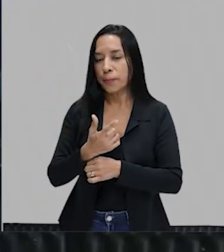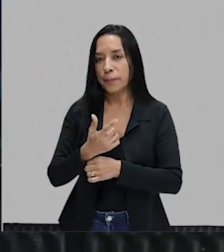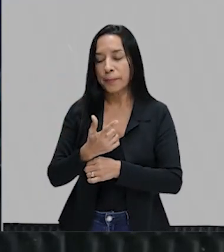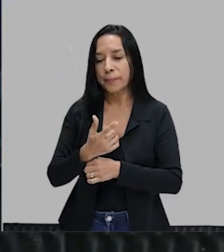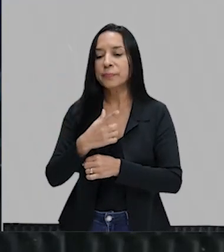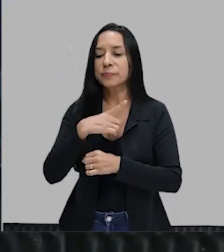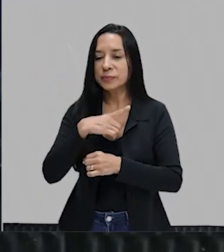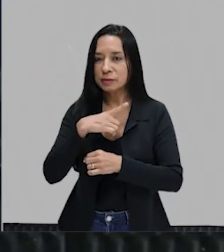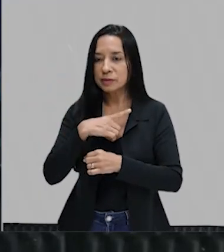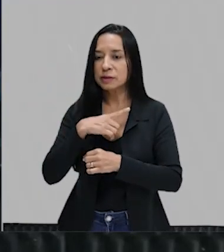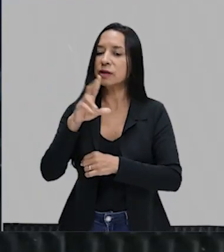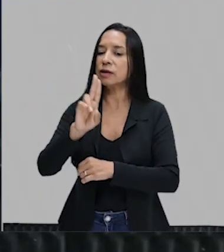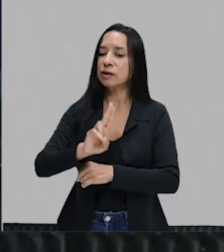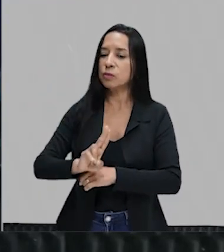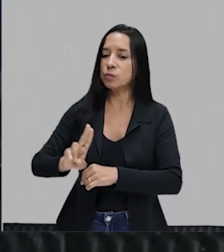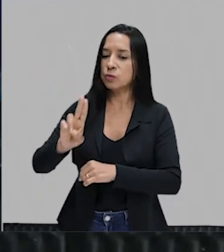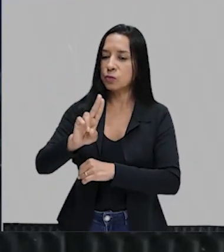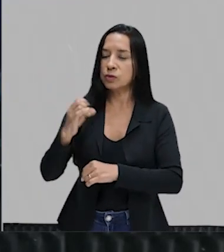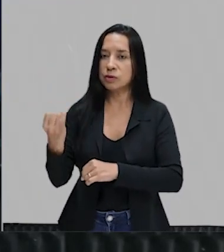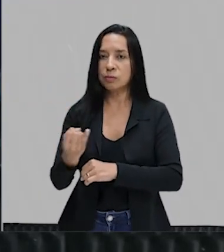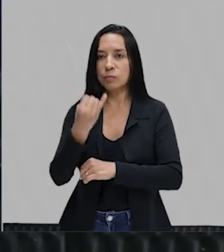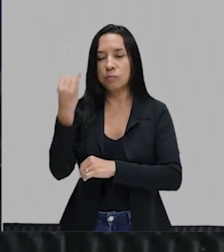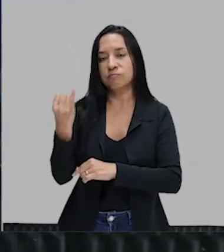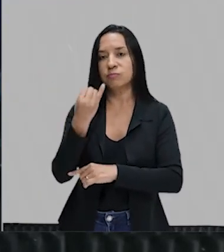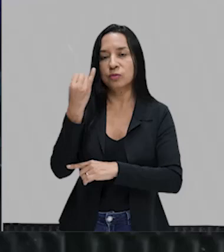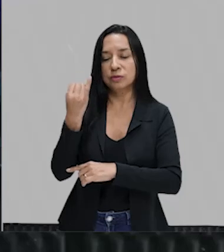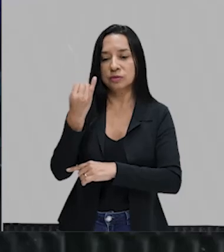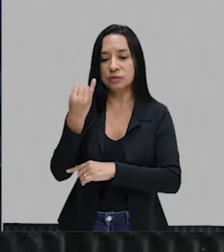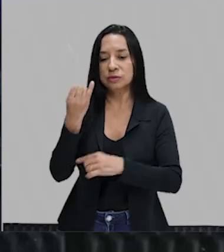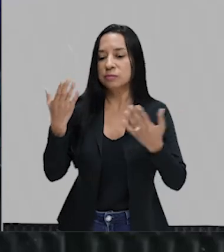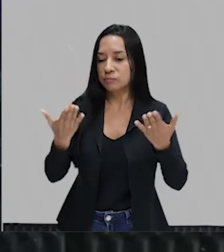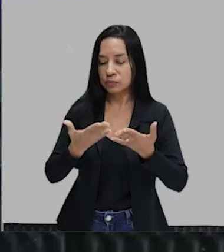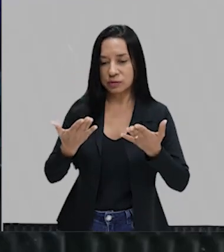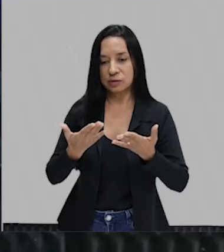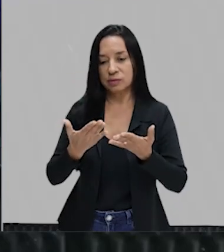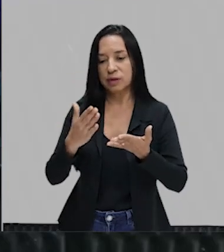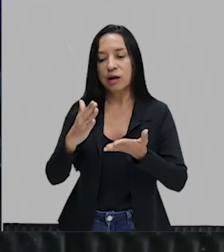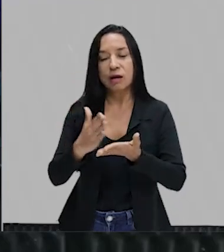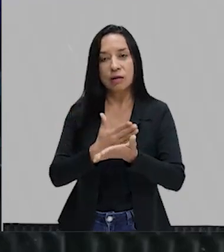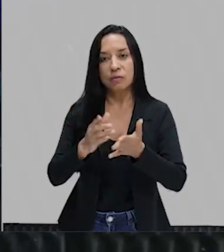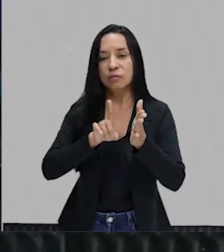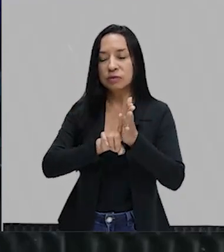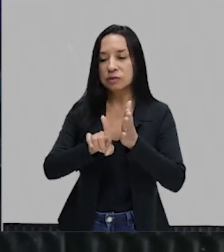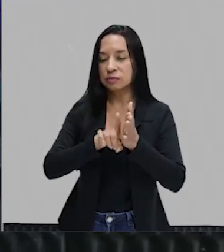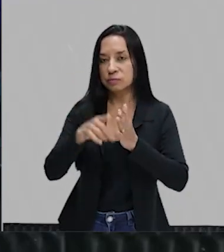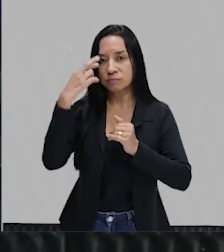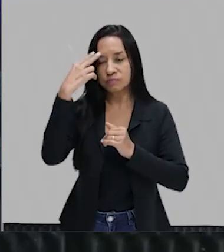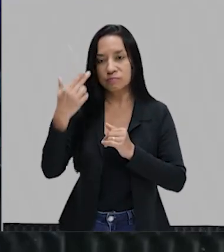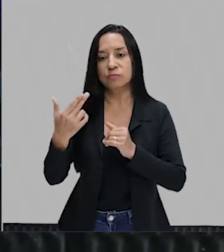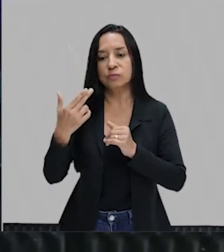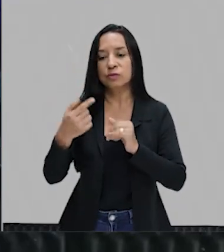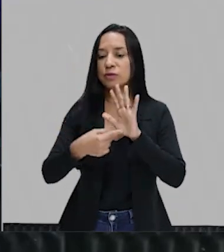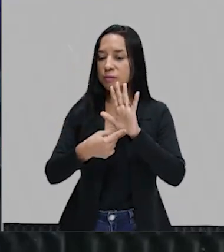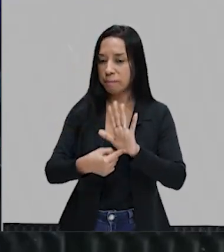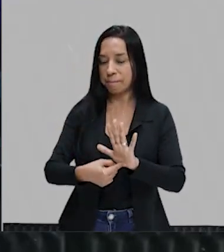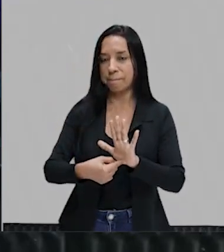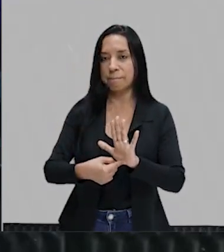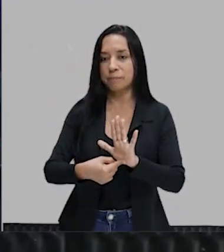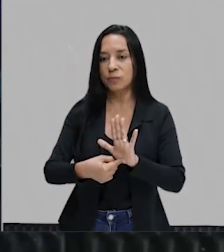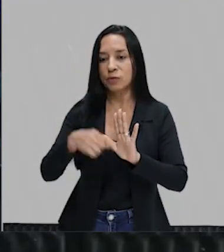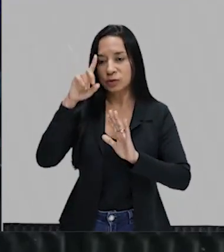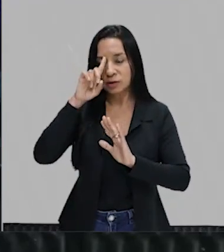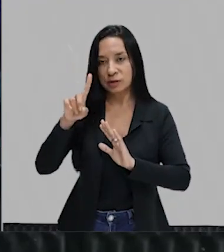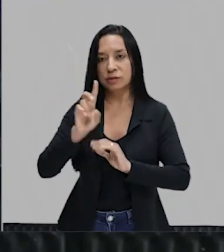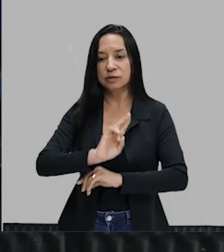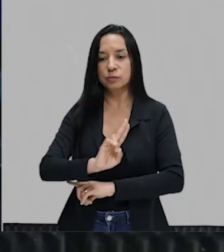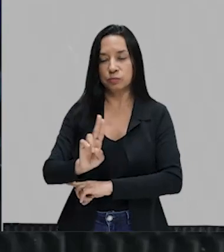para o presente. Então, algumas dessas questões, como por exemplo, a história ela trabalha datas, ela trabalha